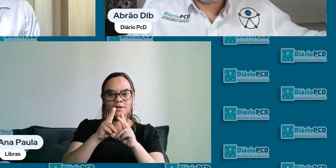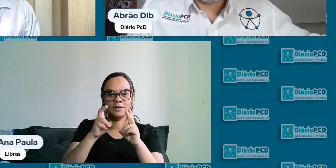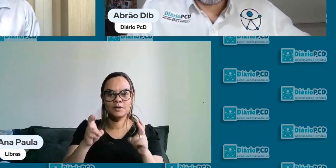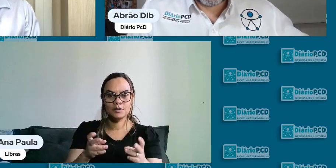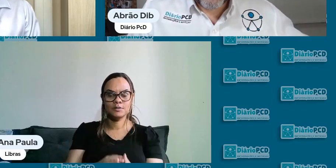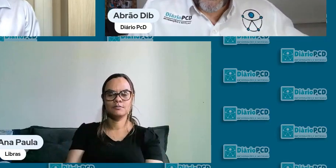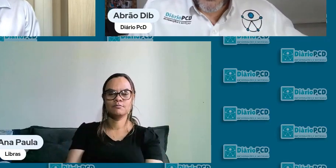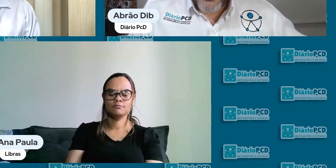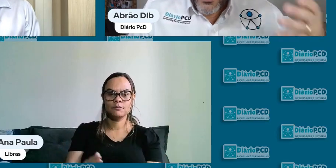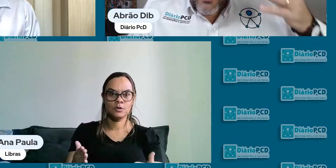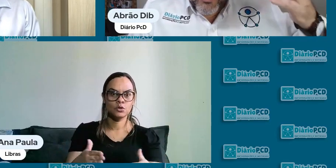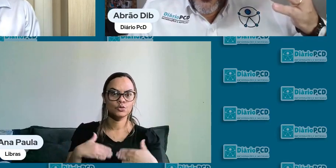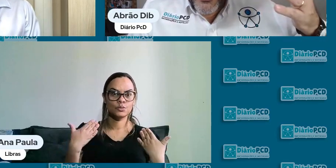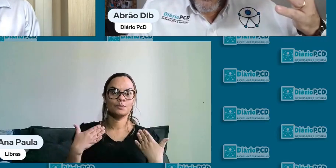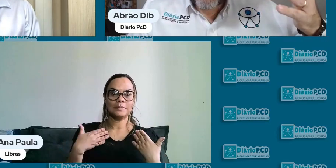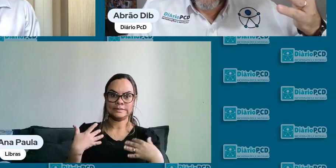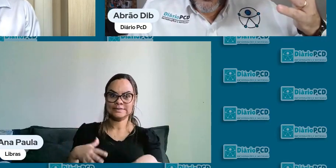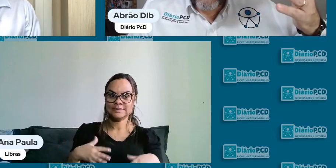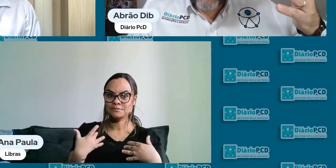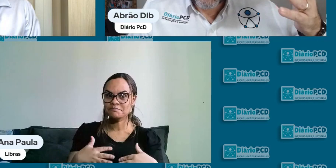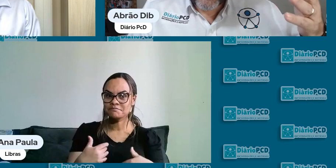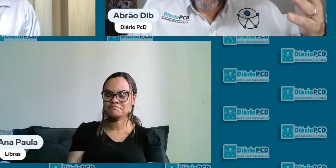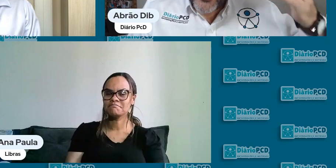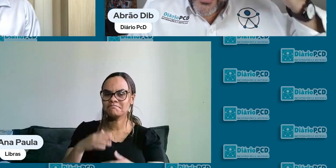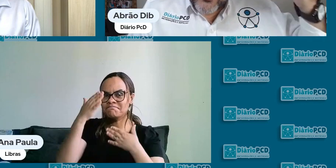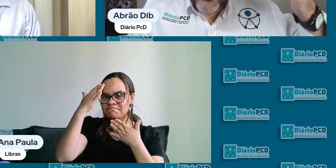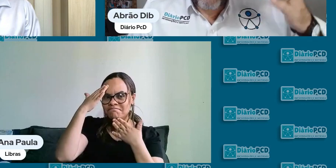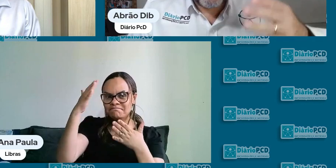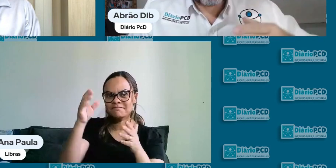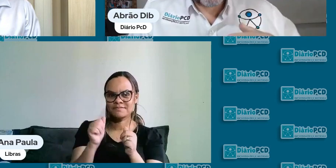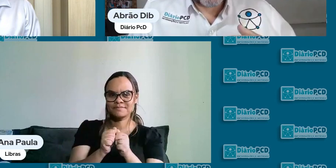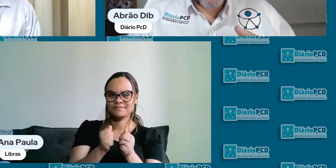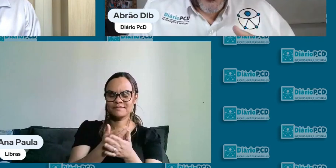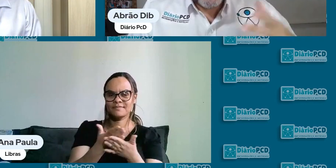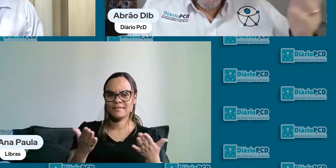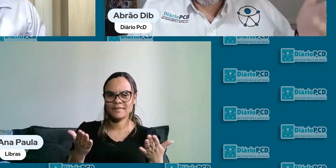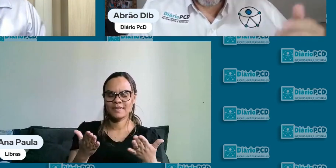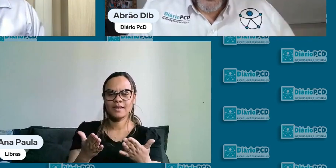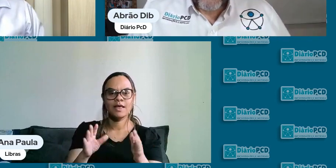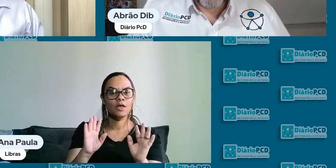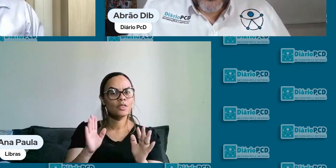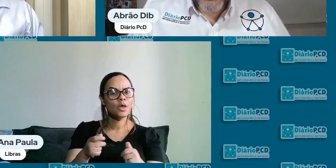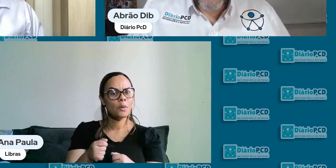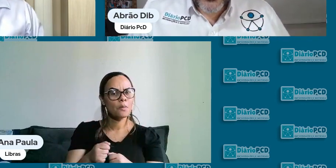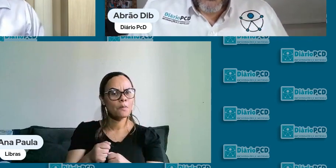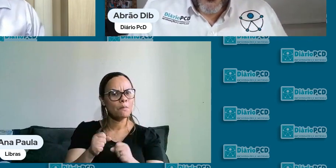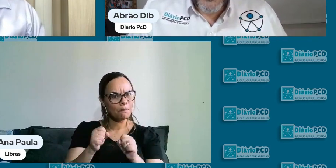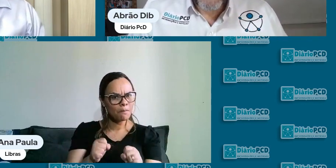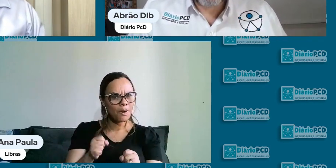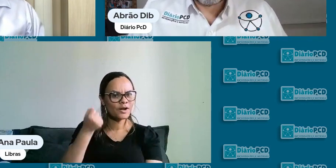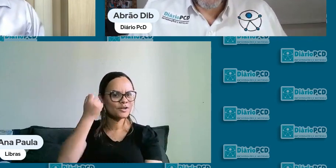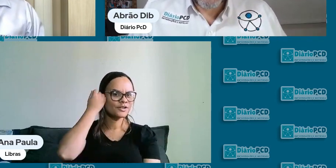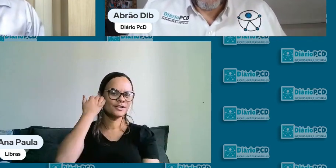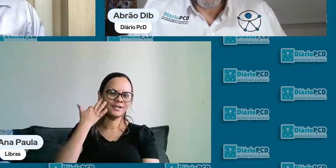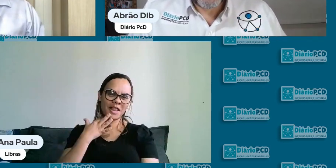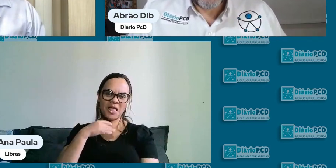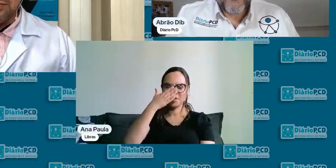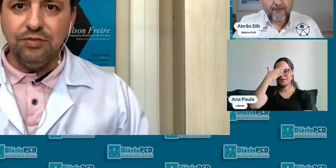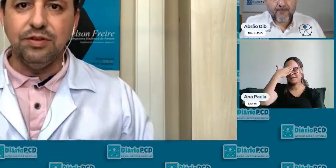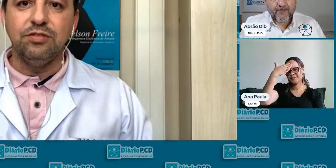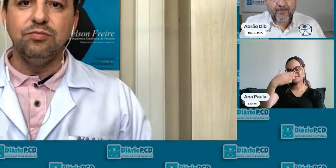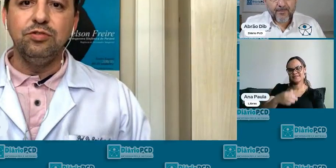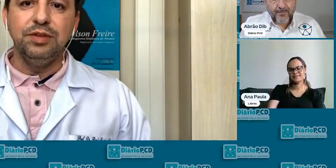pegou a todos de surpresa. Muito obrigado por estar conosco, doutor René. Se o senhor puder fazer já a sua audiodescrição, eu agradeço